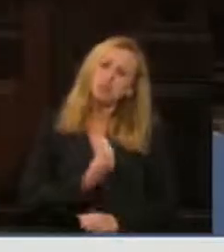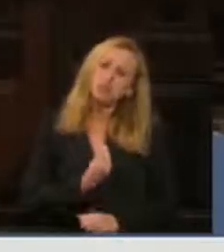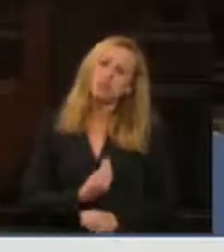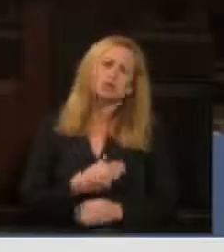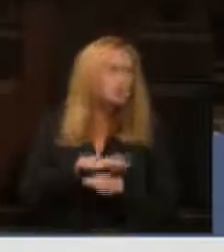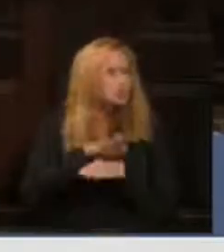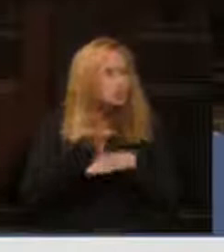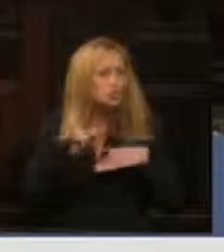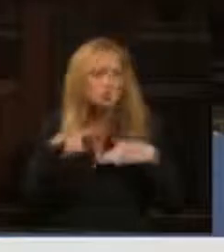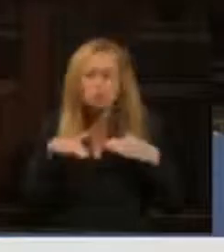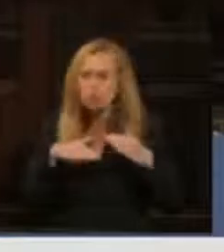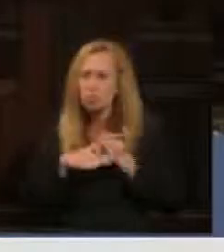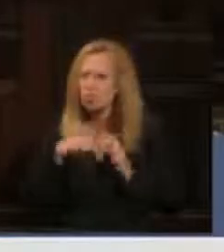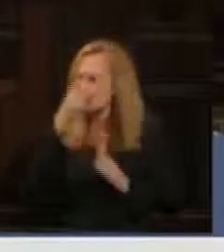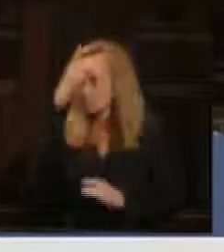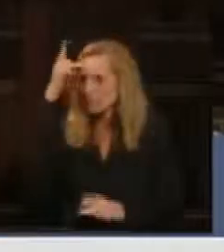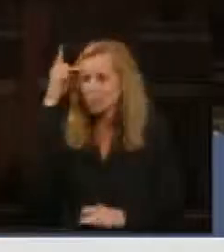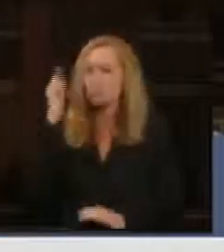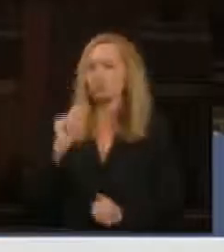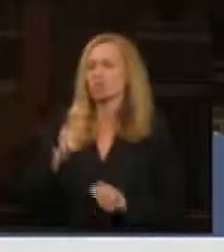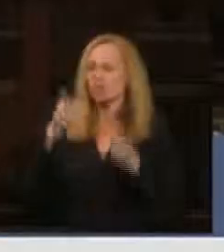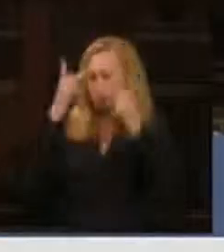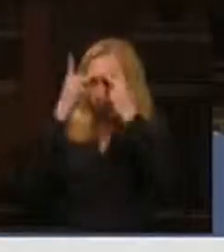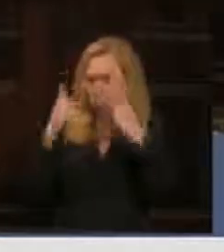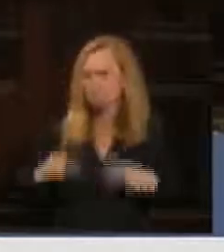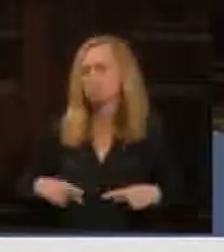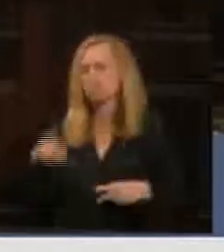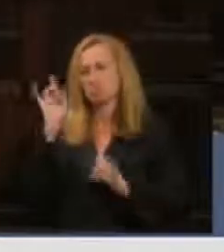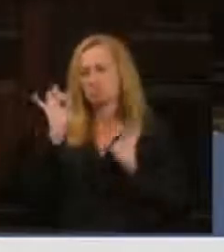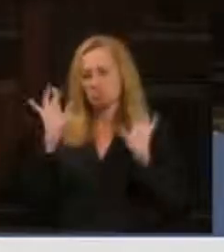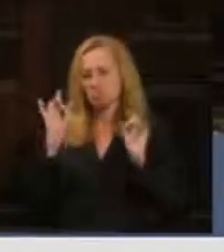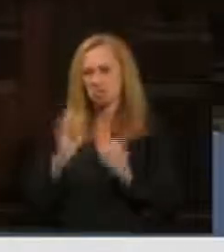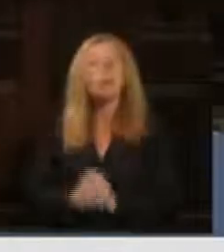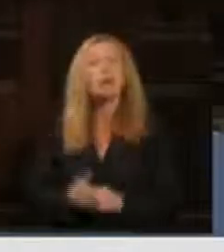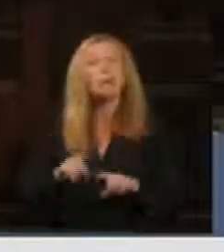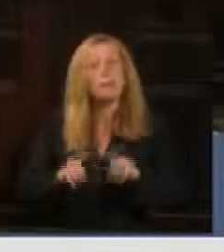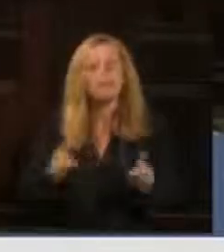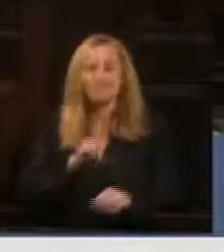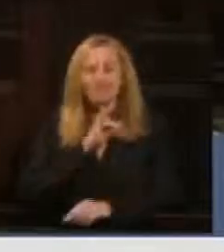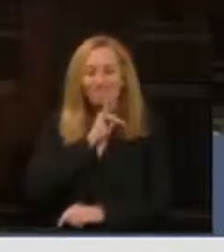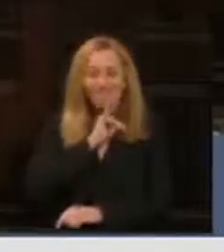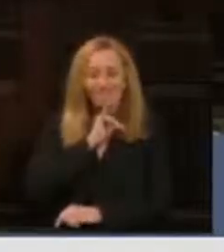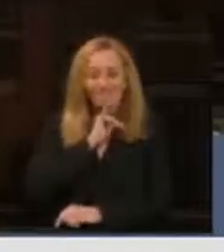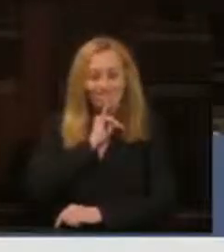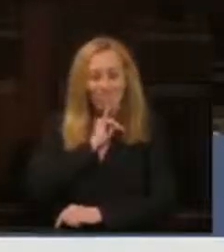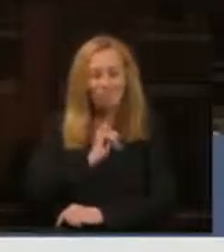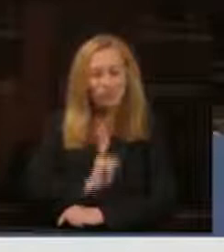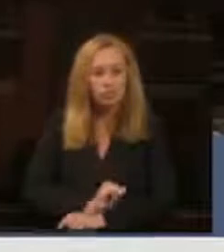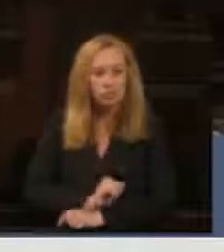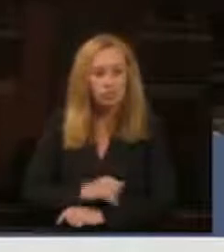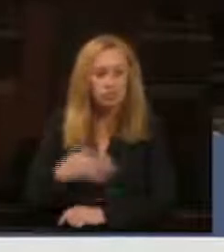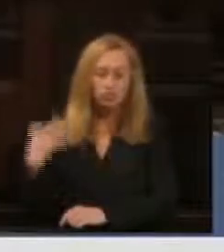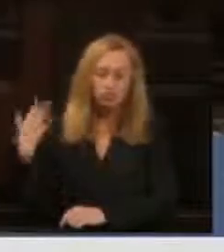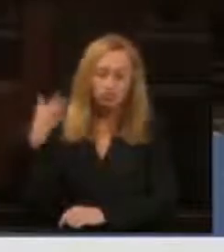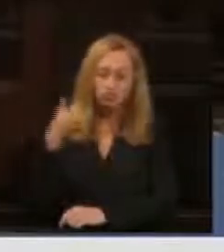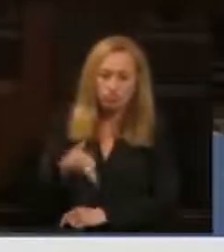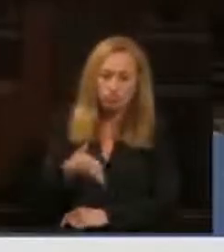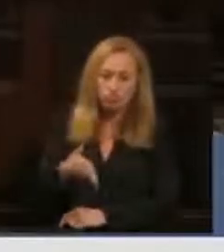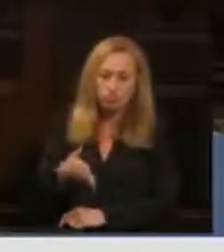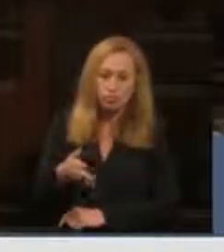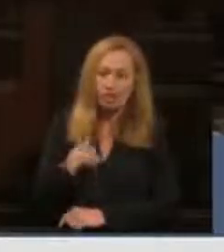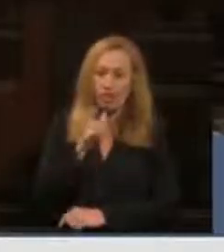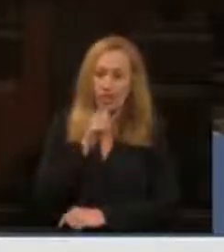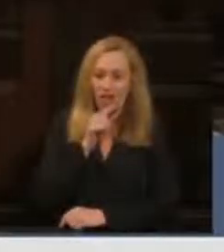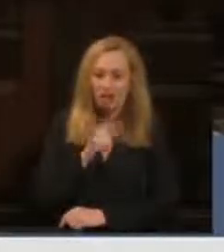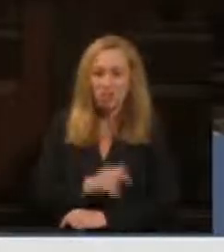vivos, em especial dos seres humanos. Mas, infelizmente, o acesso à água ainda é